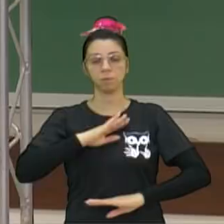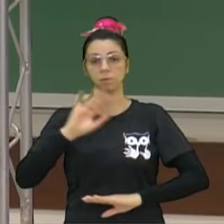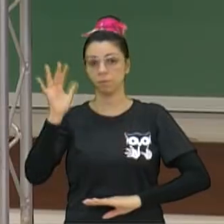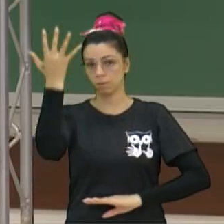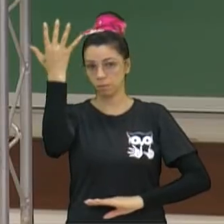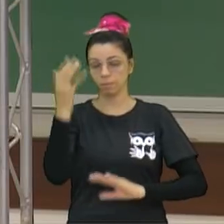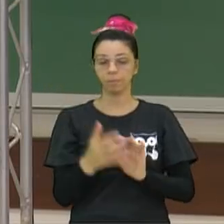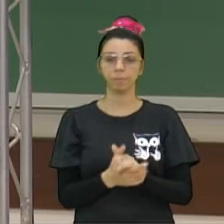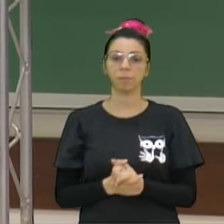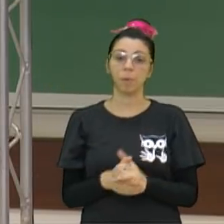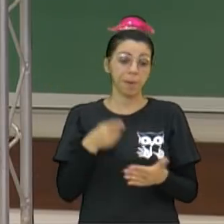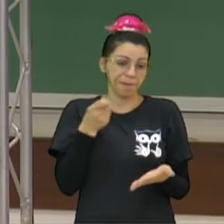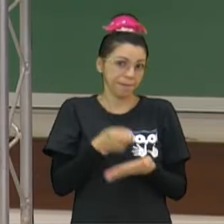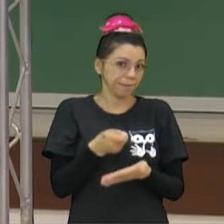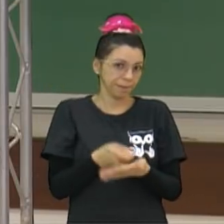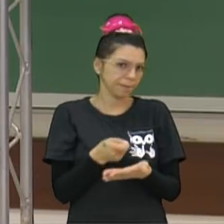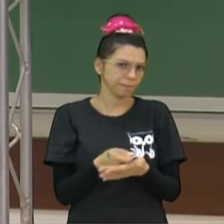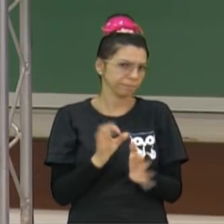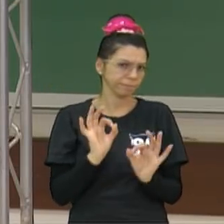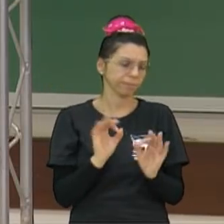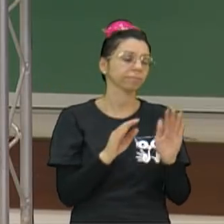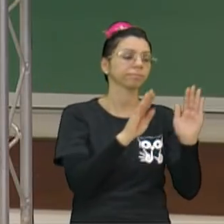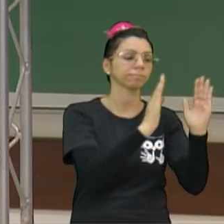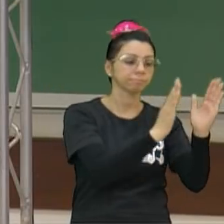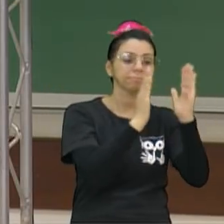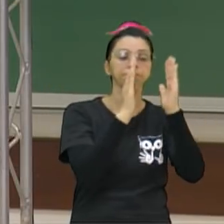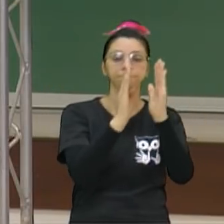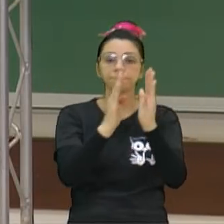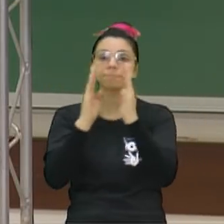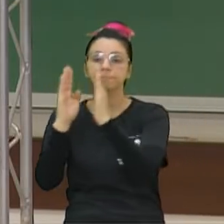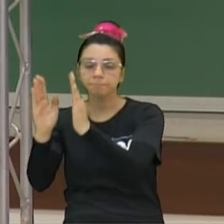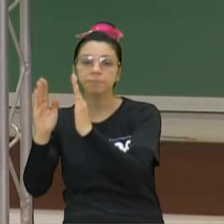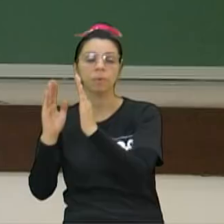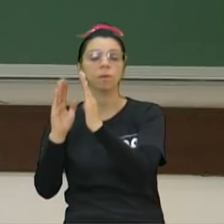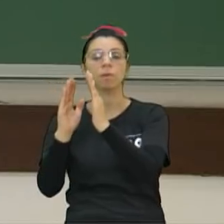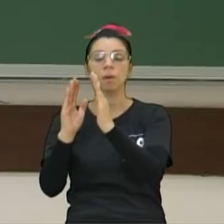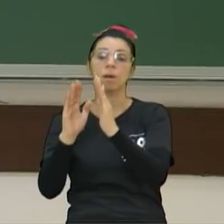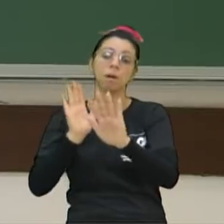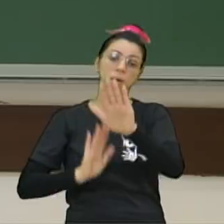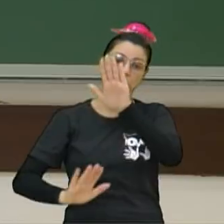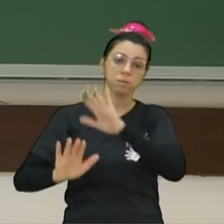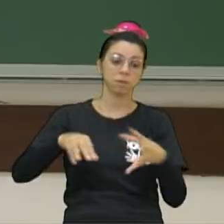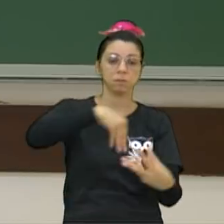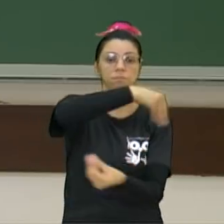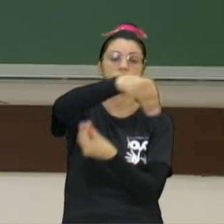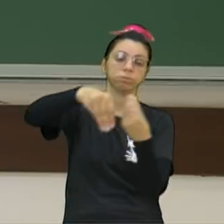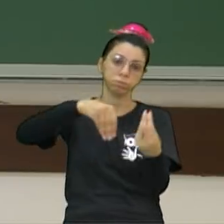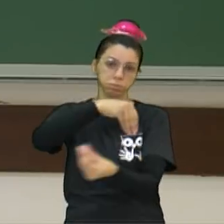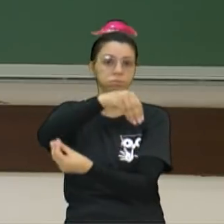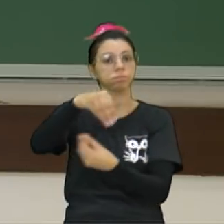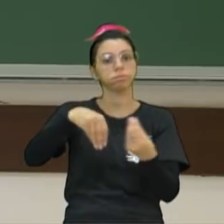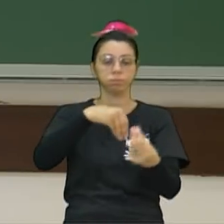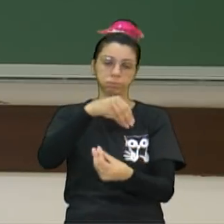não necessariamente ela segue ali o que aconteceu primeiro, segundo e terceiro. Às vezes ela mescla esses acontecimentos.